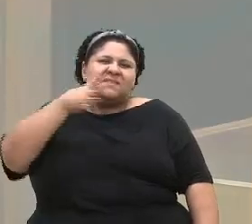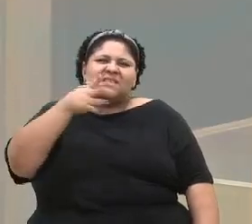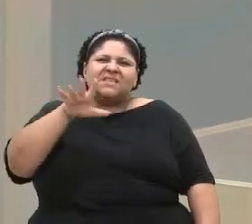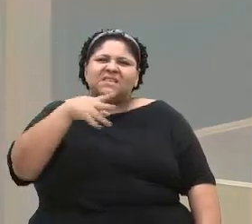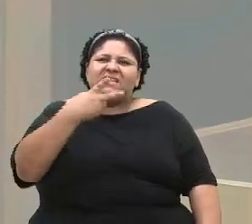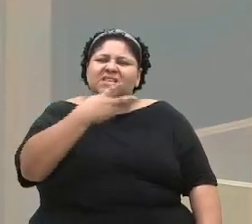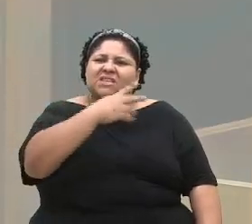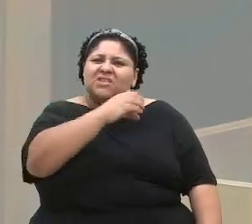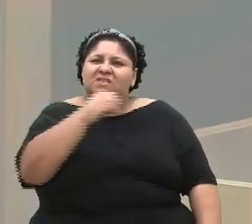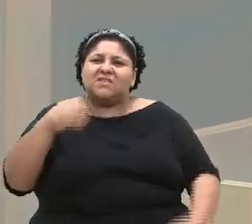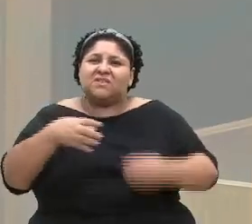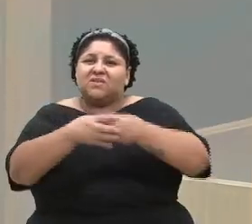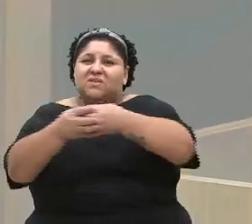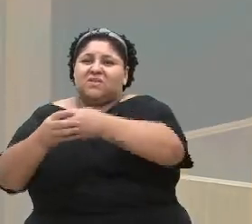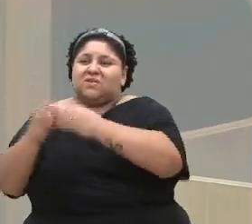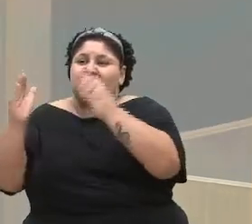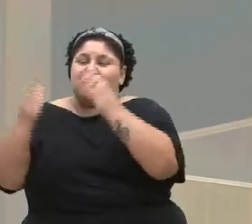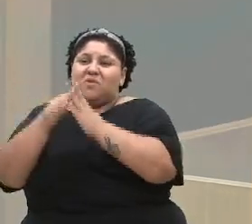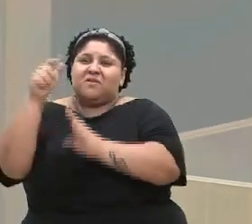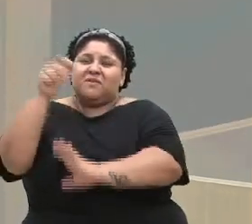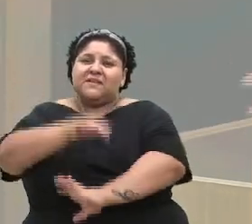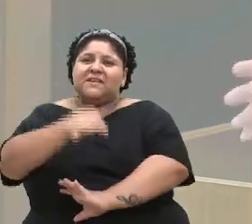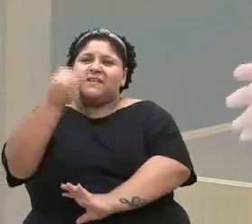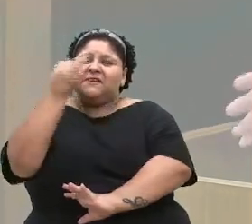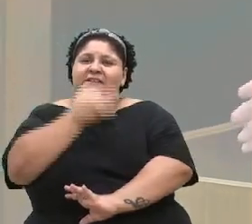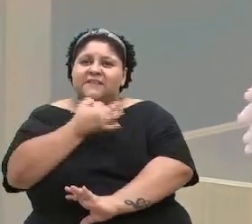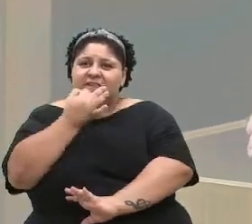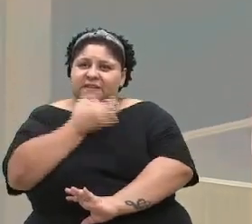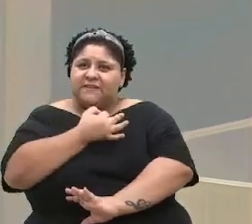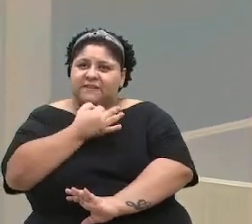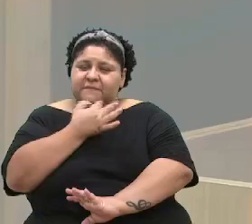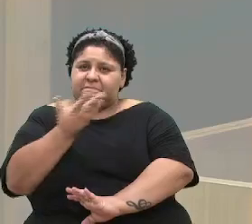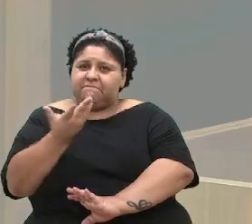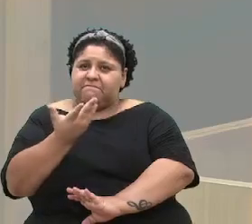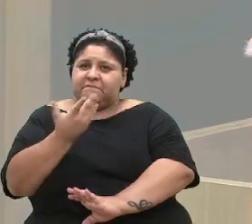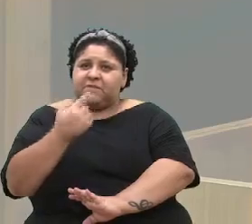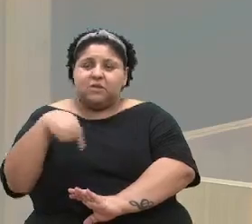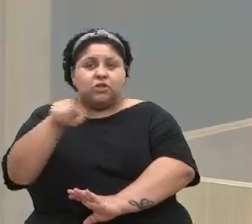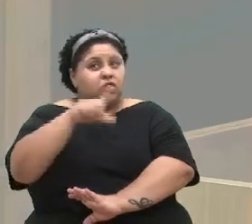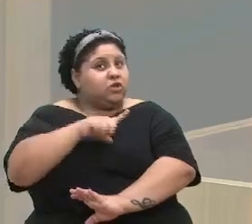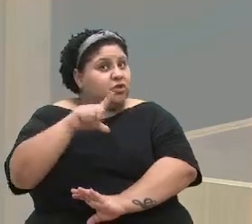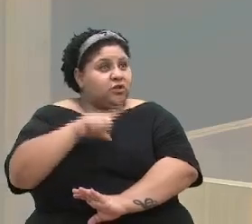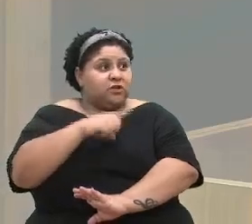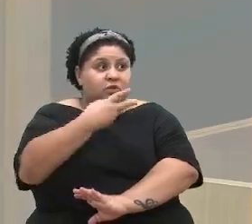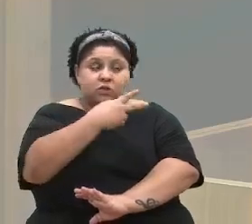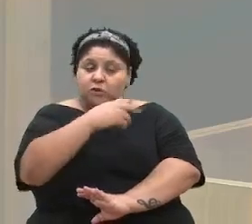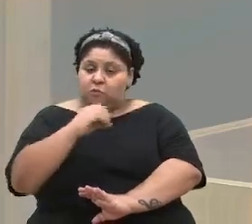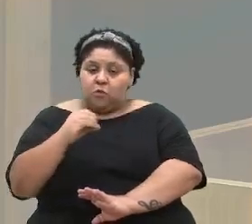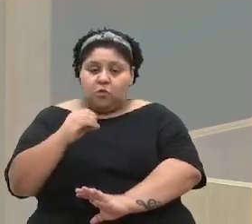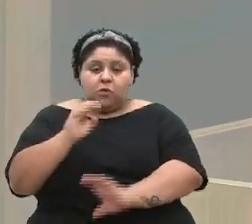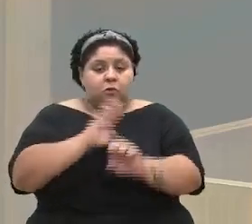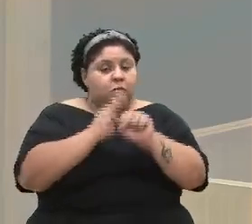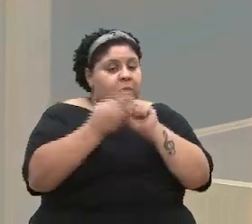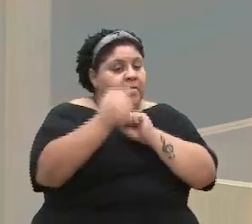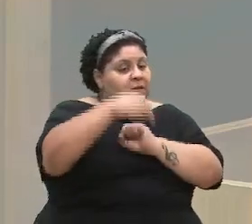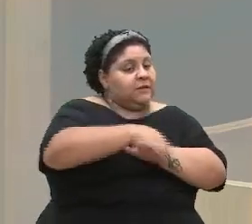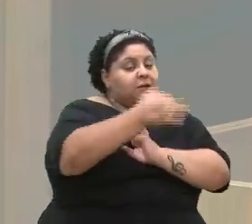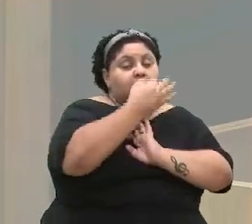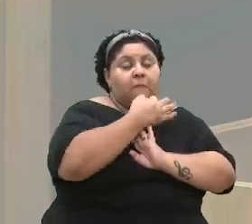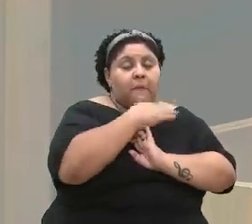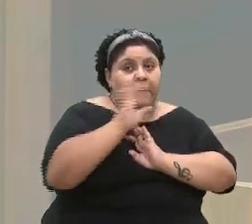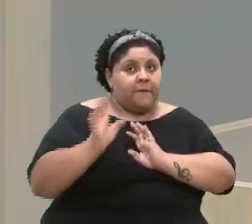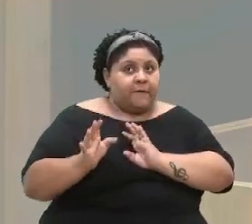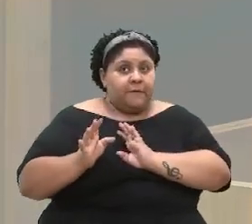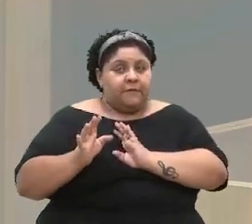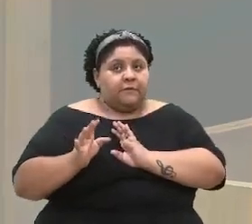de moradores em Caxias do Sul. É um pouco mais até, mais de 200. Nós não temos 200 bairros em Caxias, mas